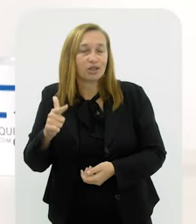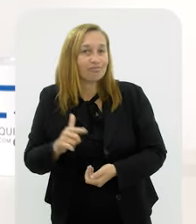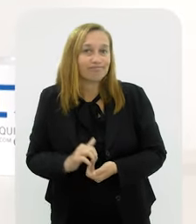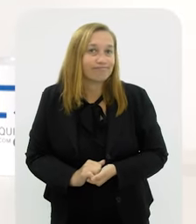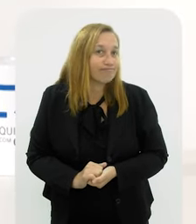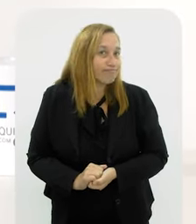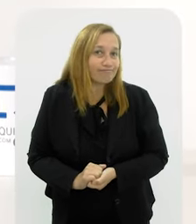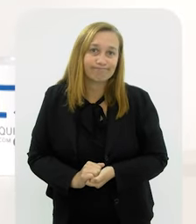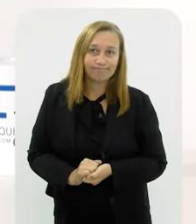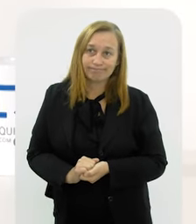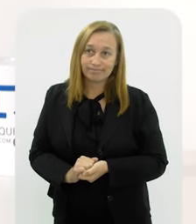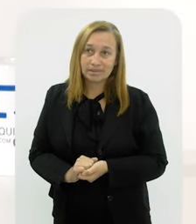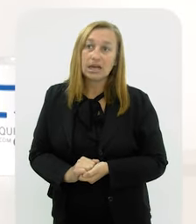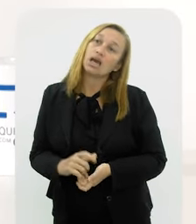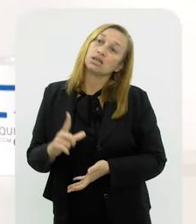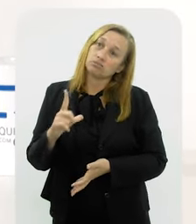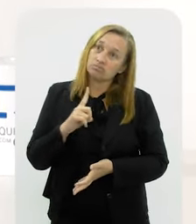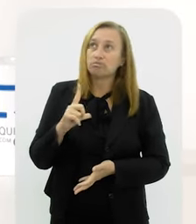Não tem músico.